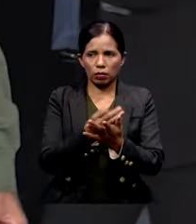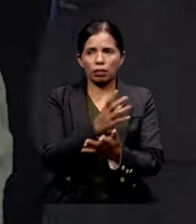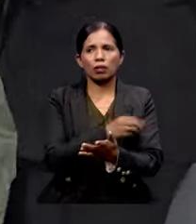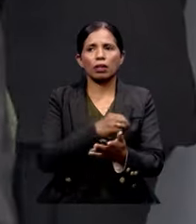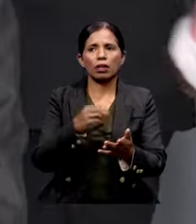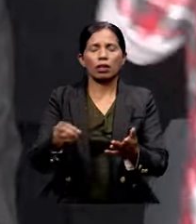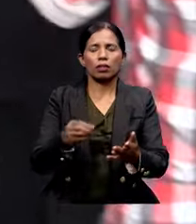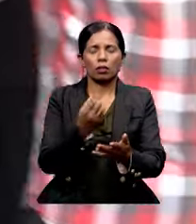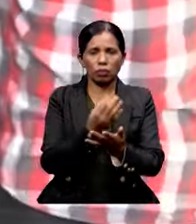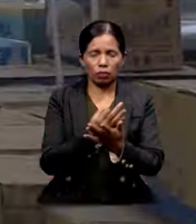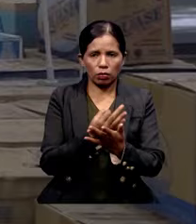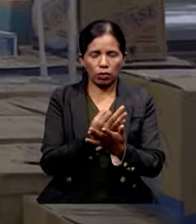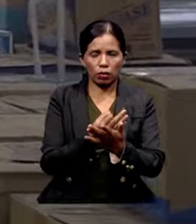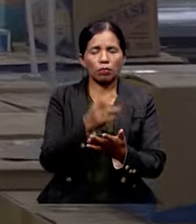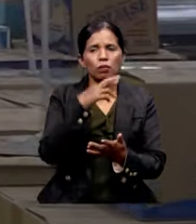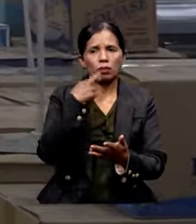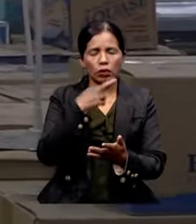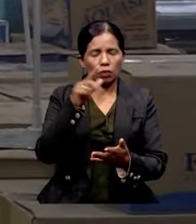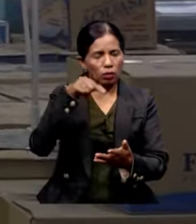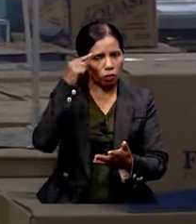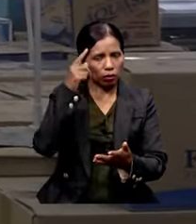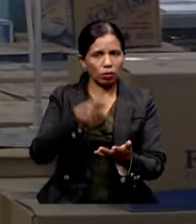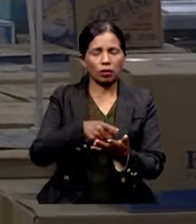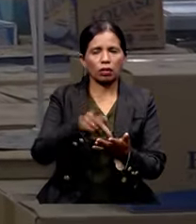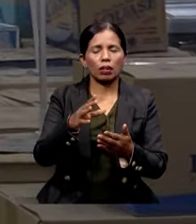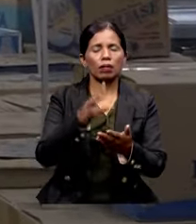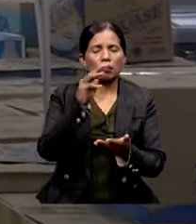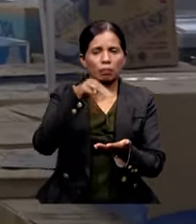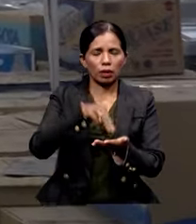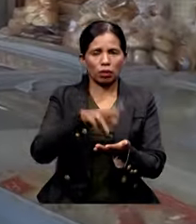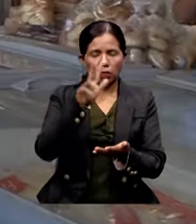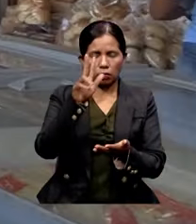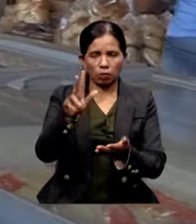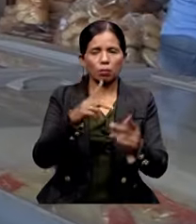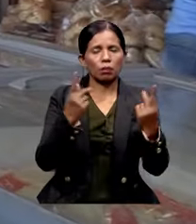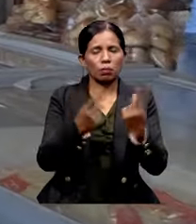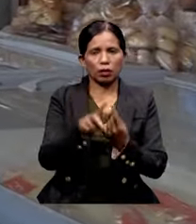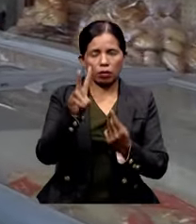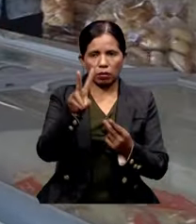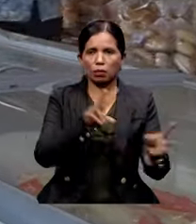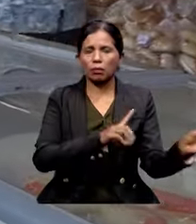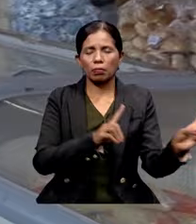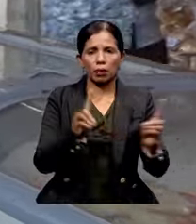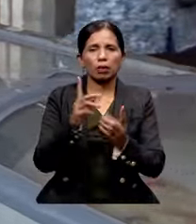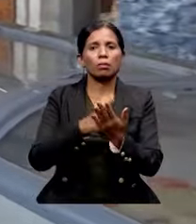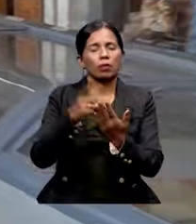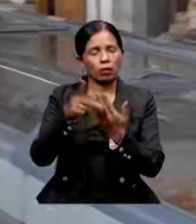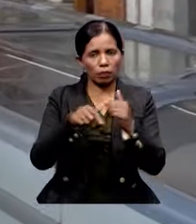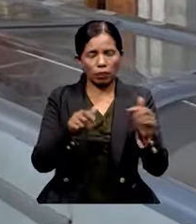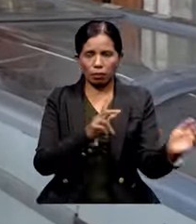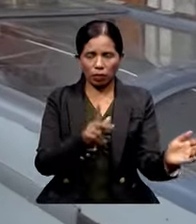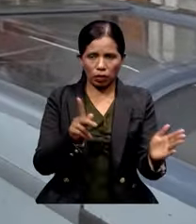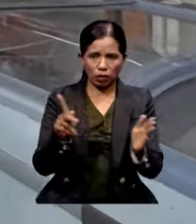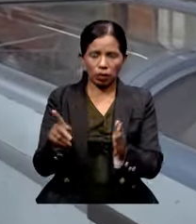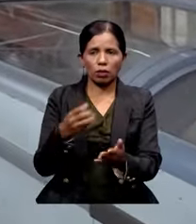ba subsidio fos governo se selu dolar milion tolu ba empresa rua nebe implementa program refere. Tu ir plano fase da rua